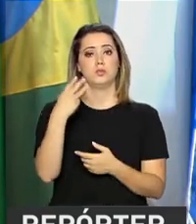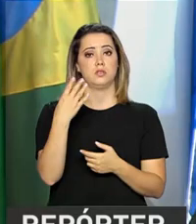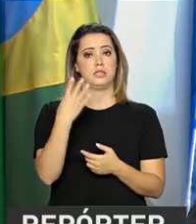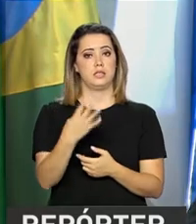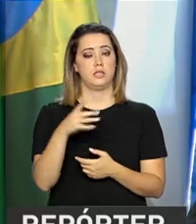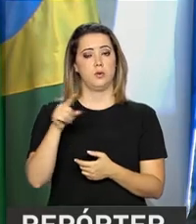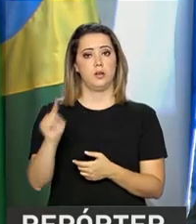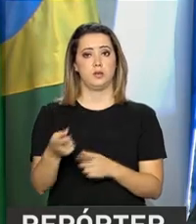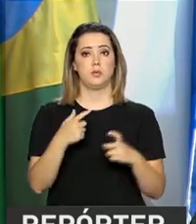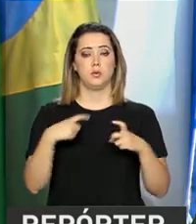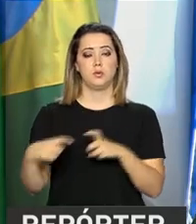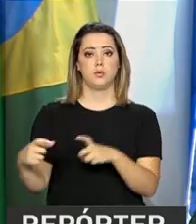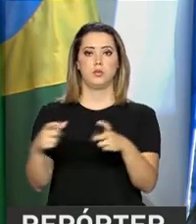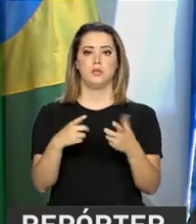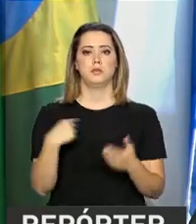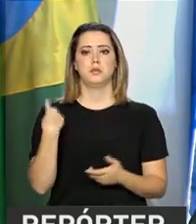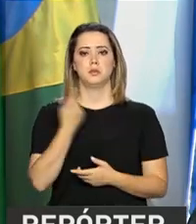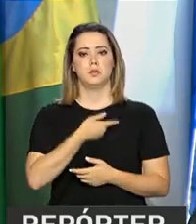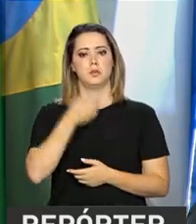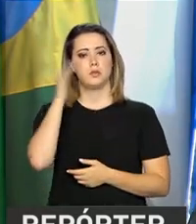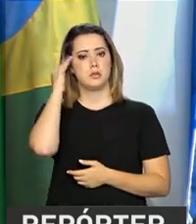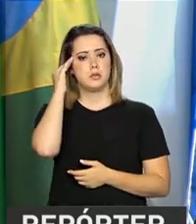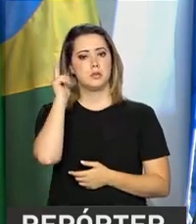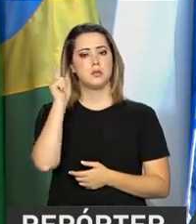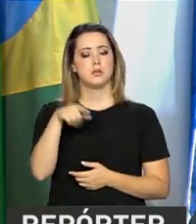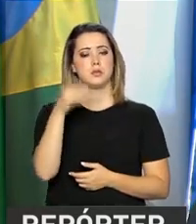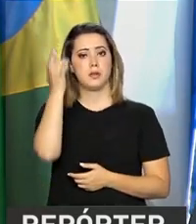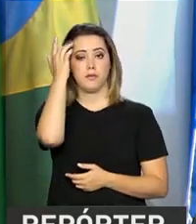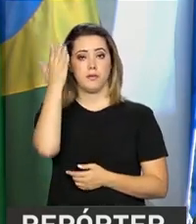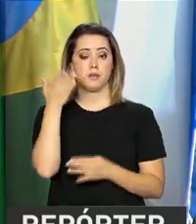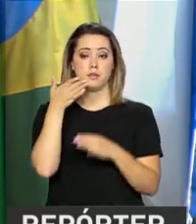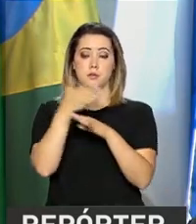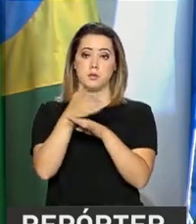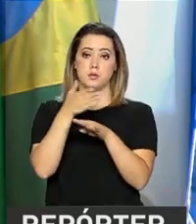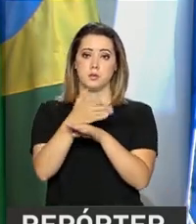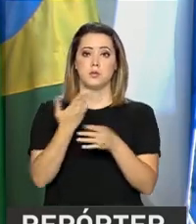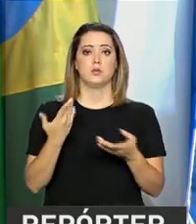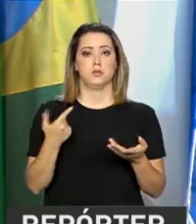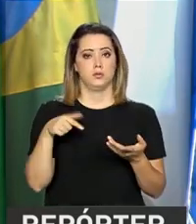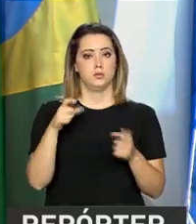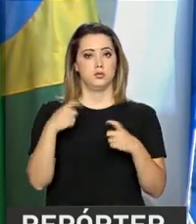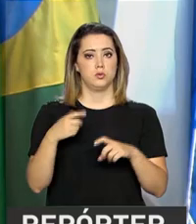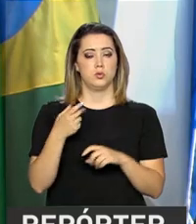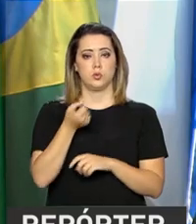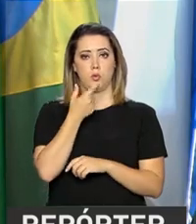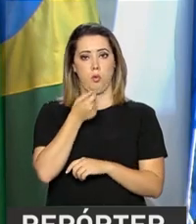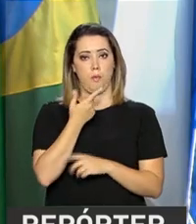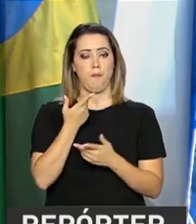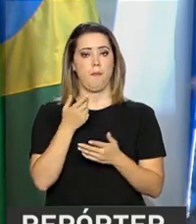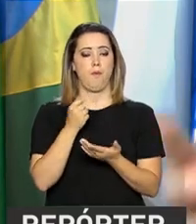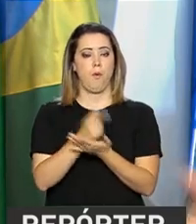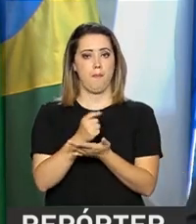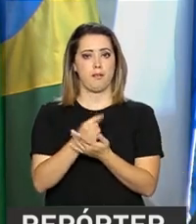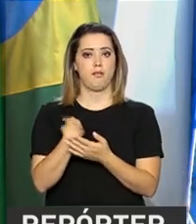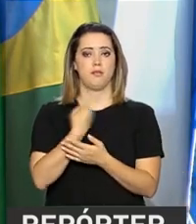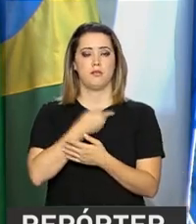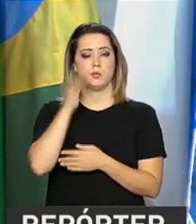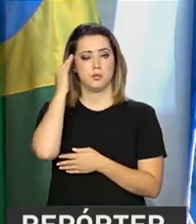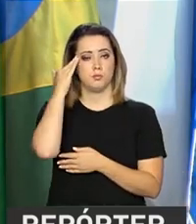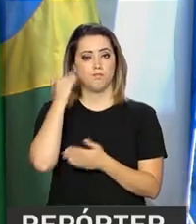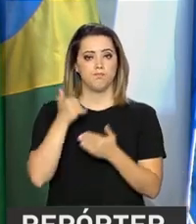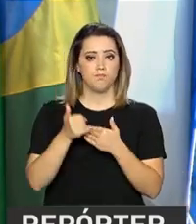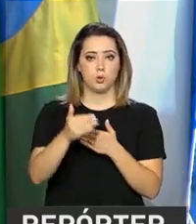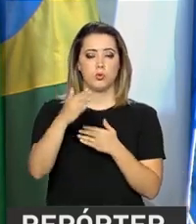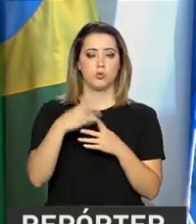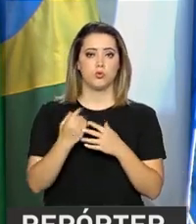pontos nós entendemos que ele facilita o acesso das pessoas ao medicamento portanto manteremos essa grande